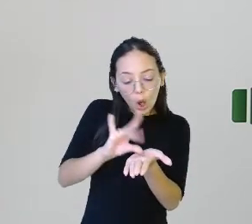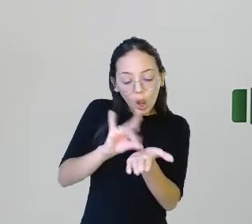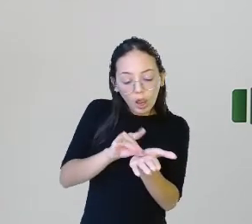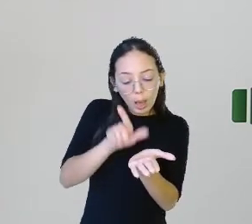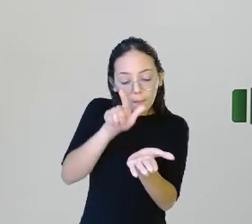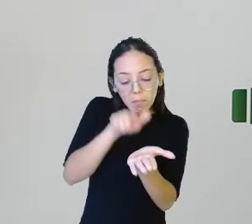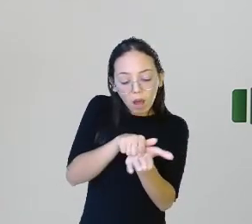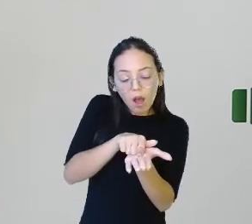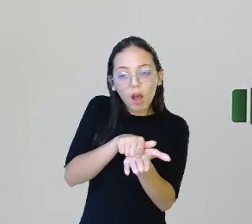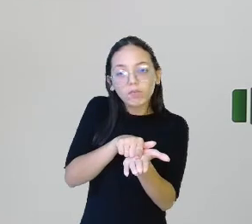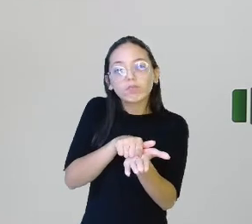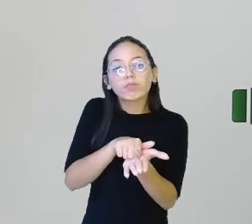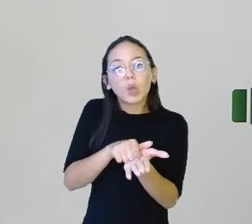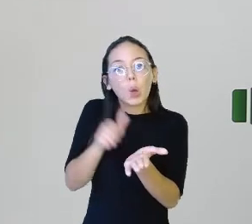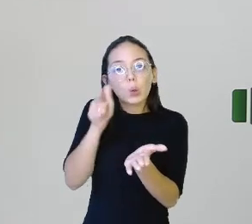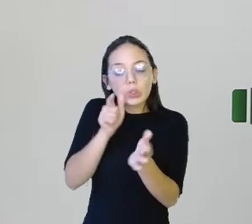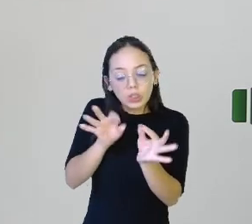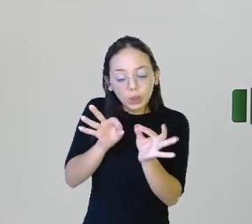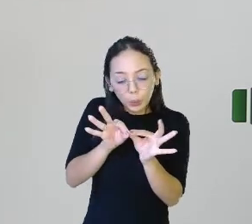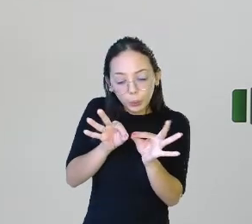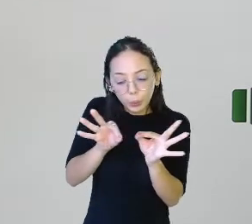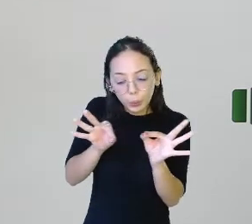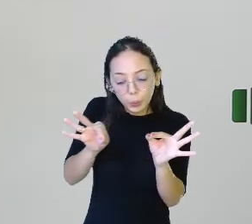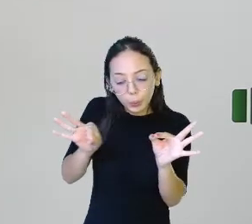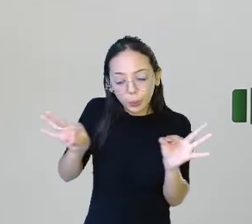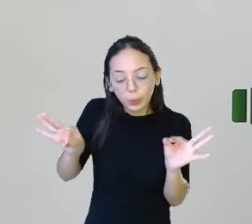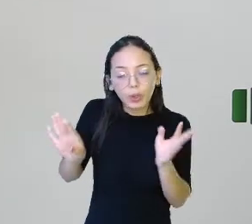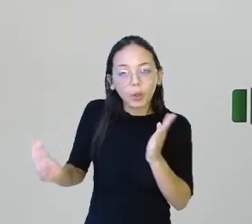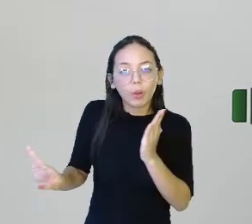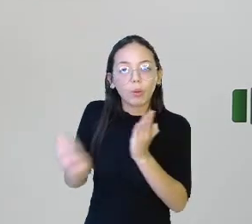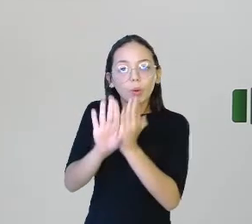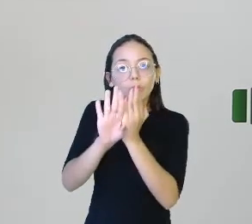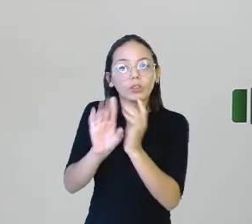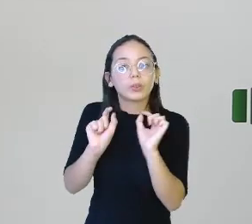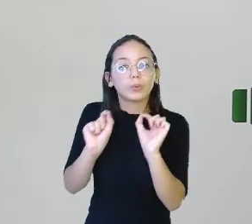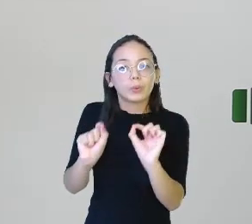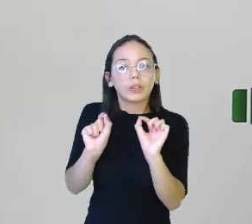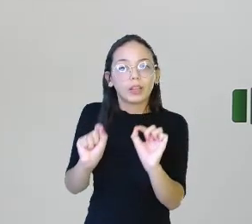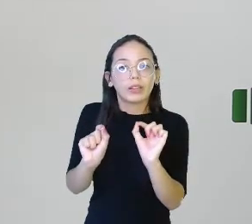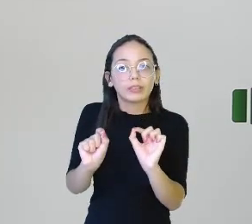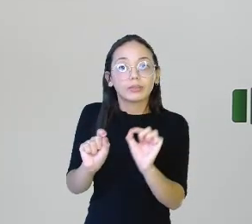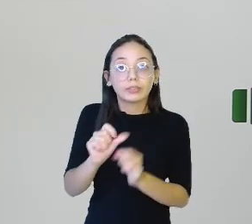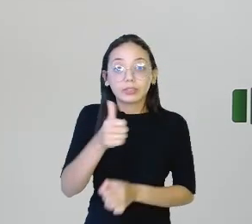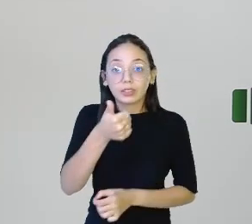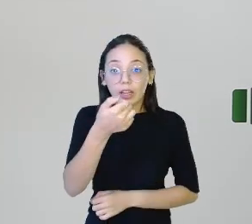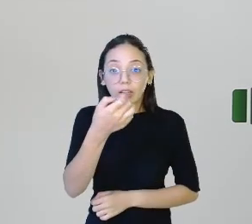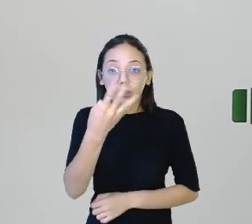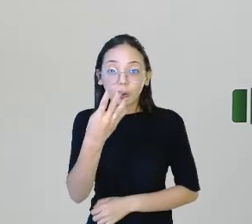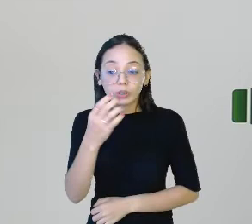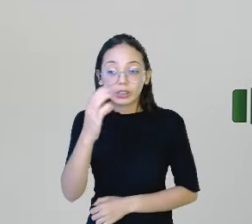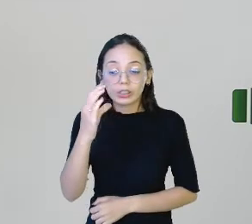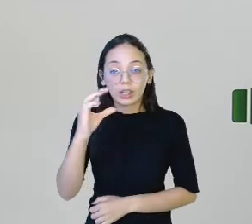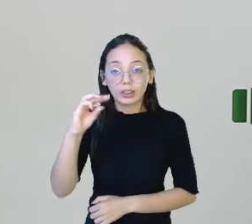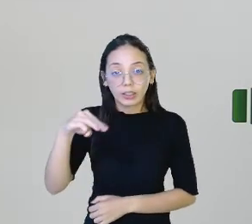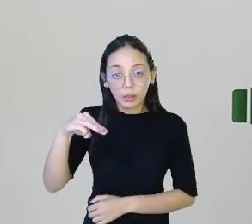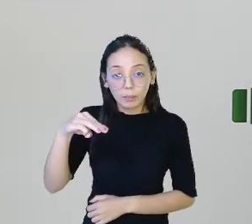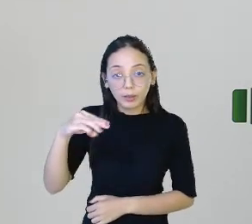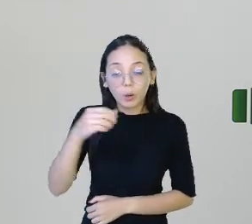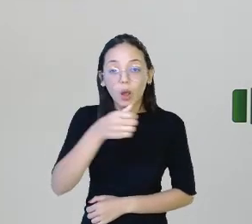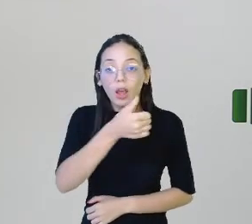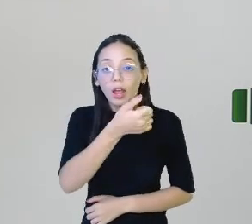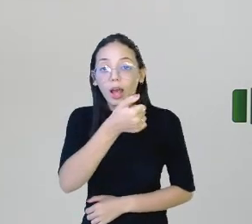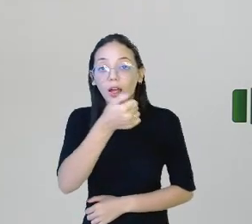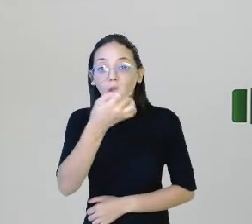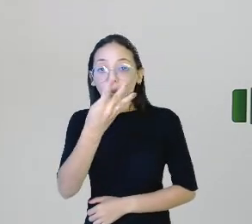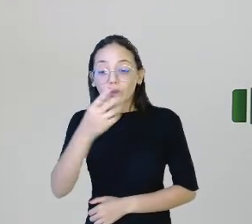e tracei a minha reta. Eu encontrei aqui 14 centímetros e